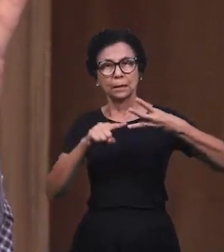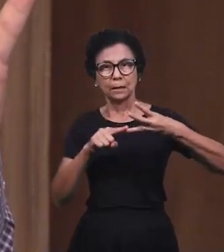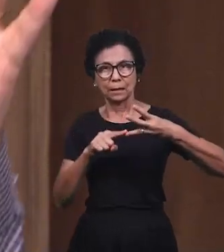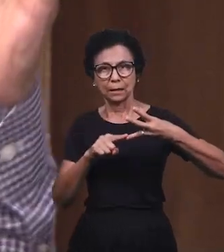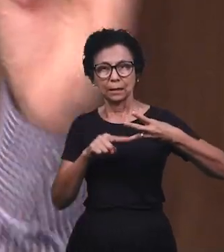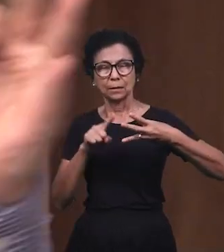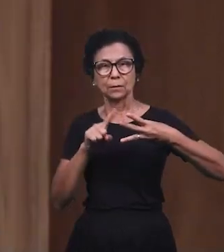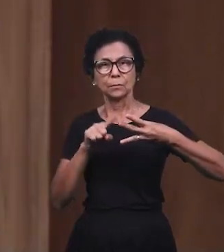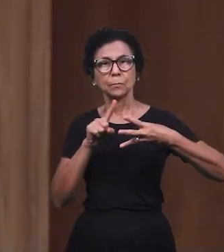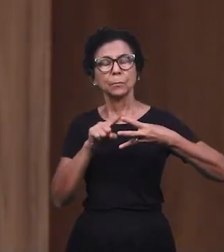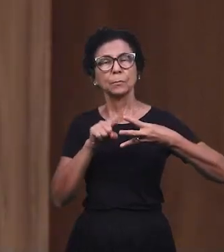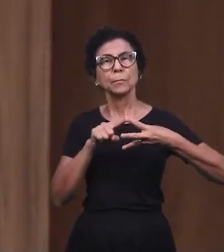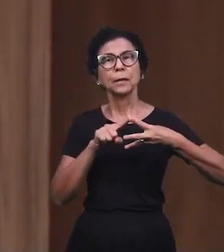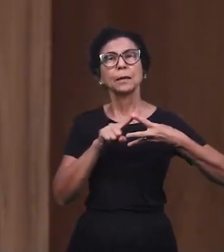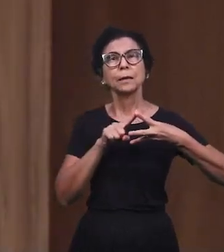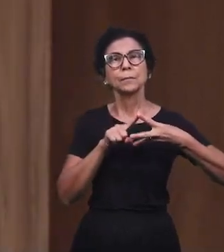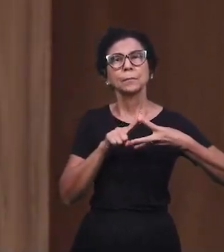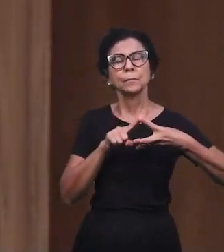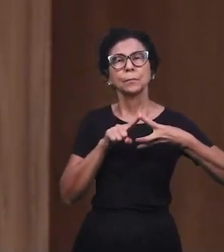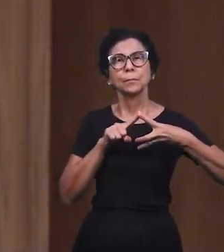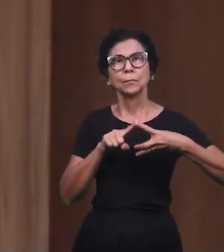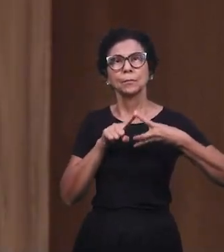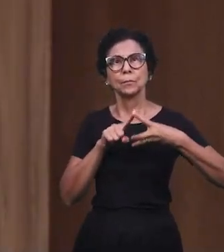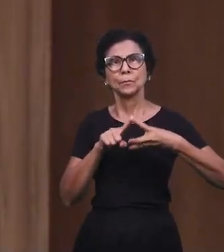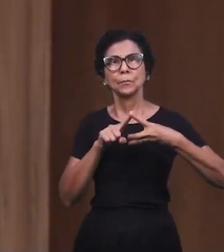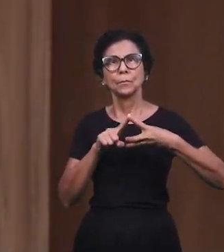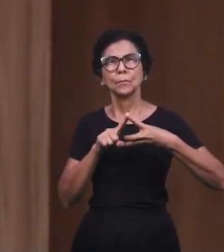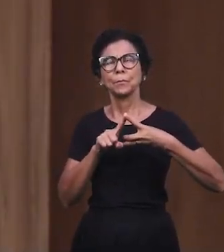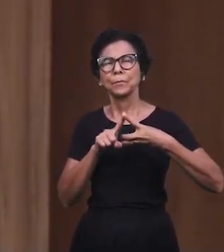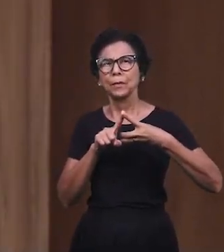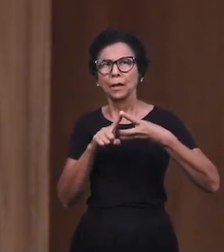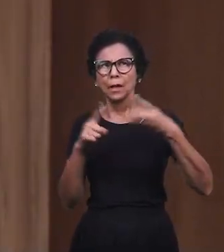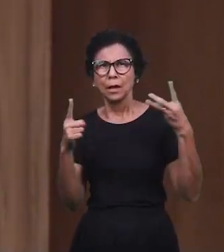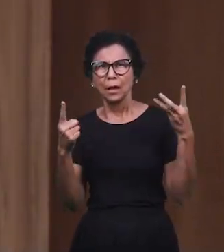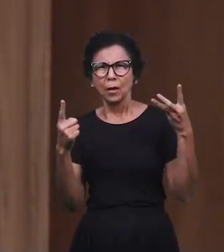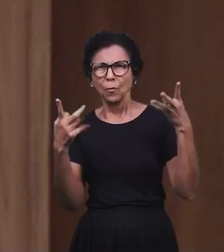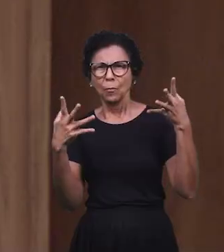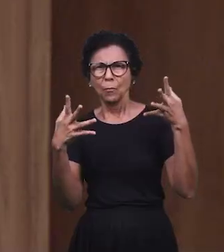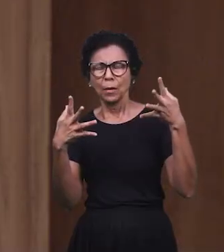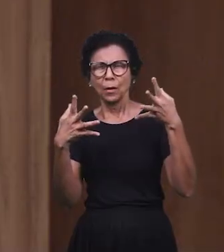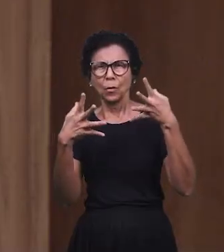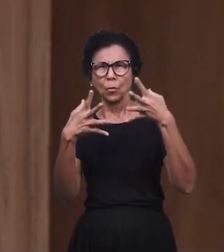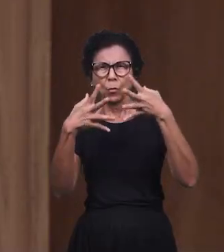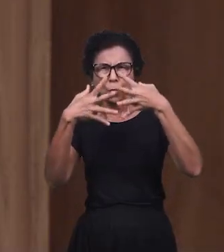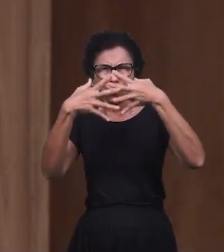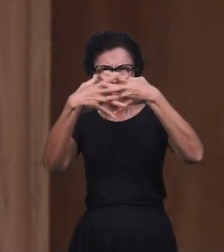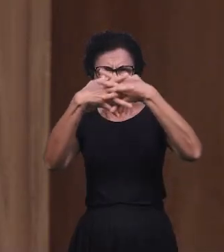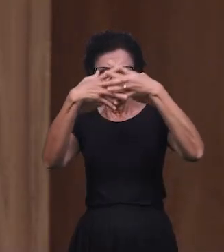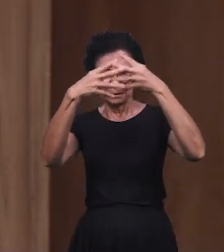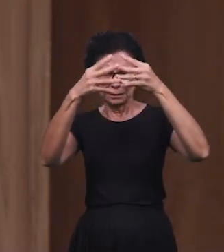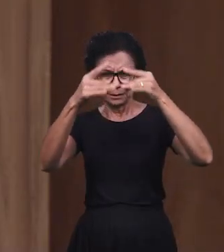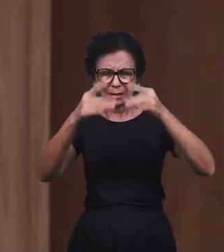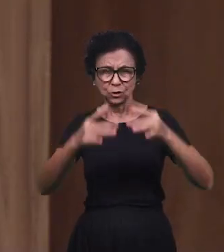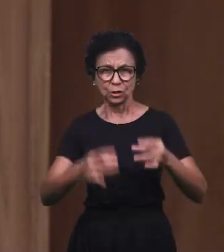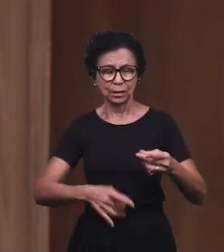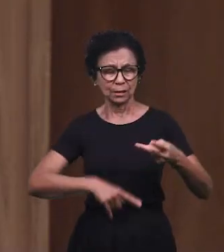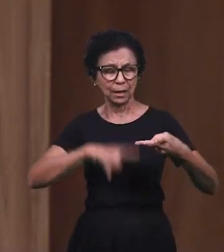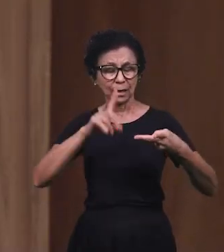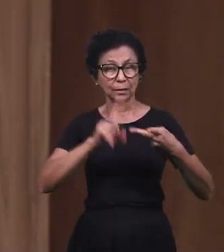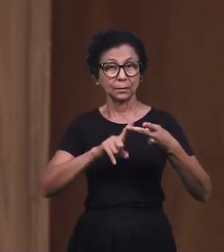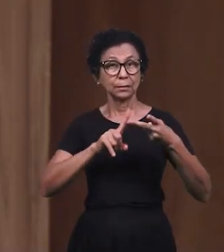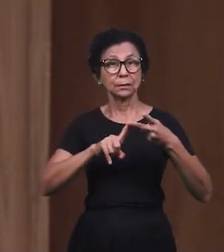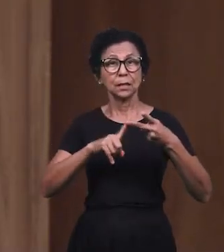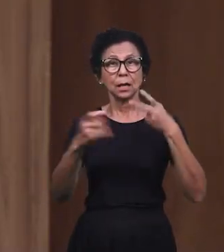parâmetros. O primeiro parâmetro é a complexidade irredutível. O segundo parâmetro é a